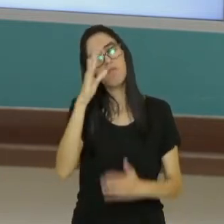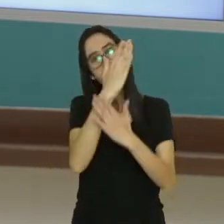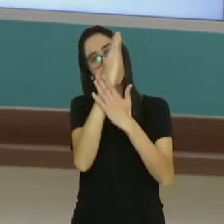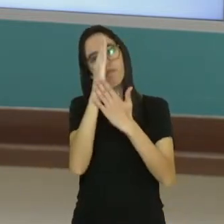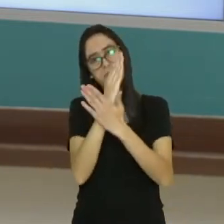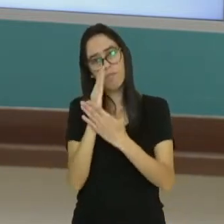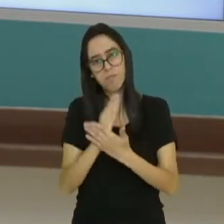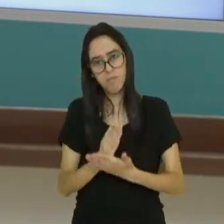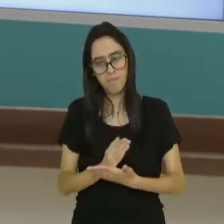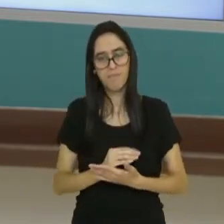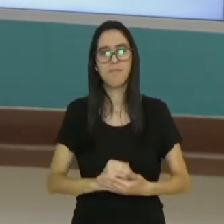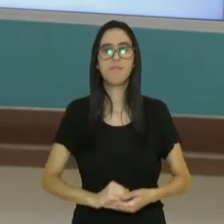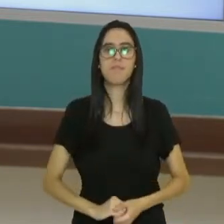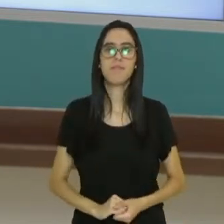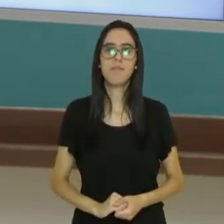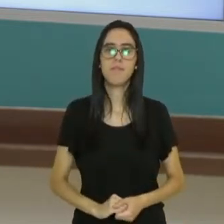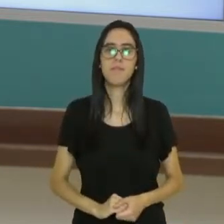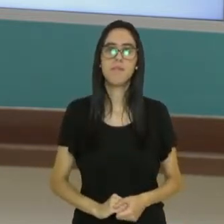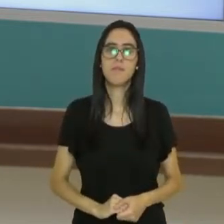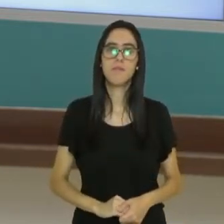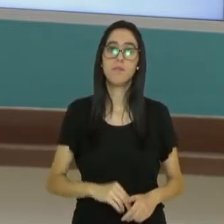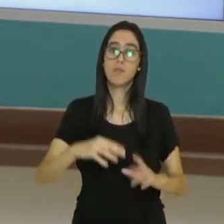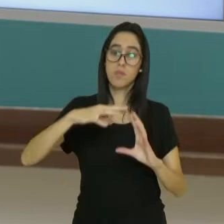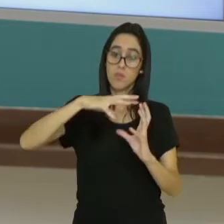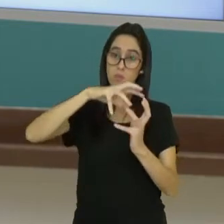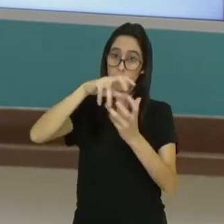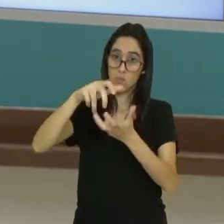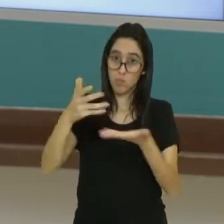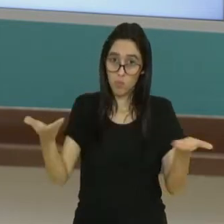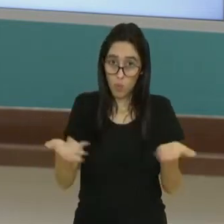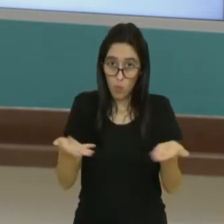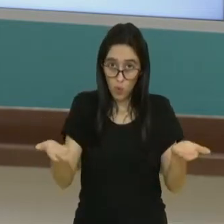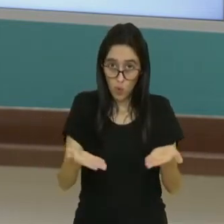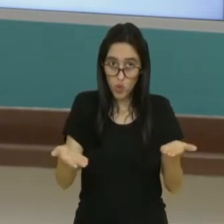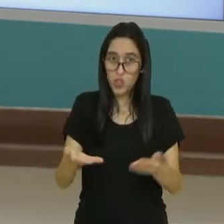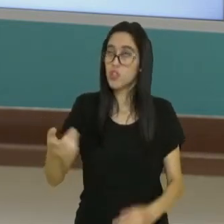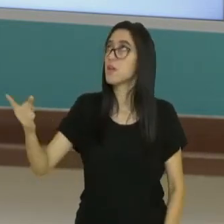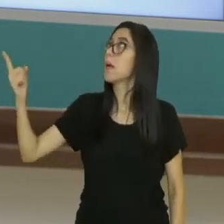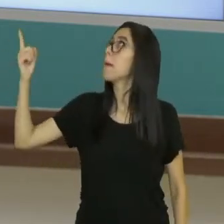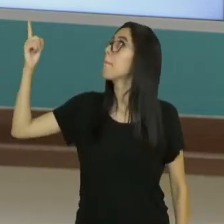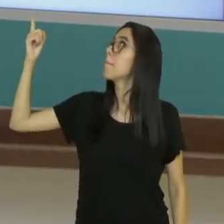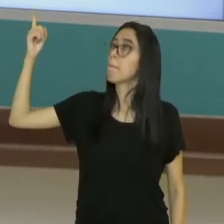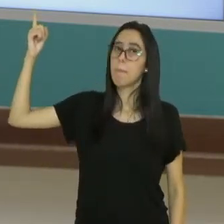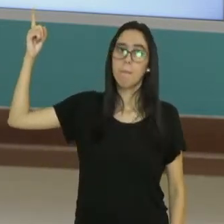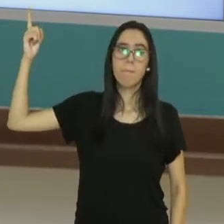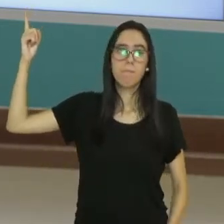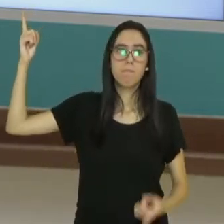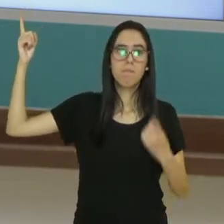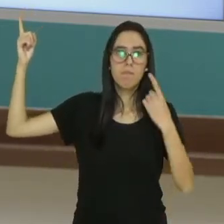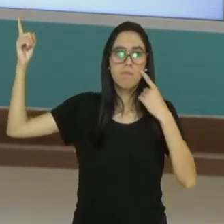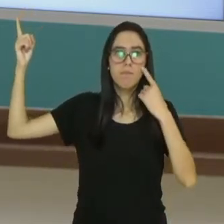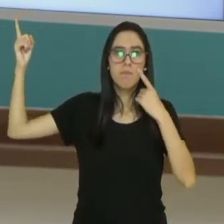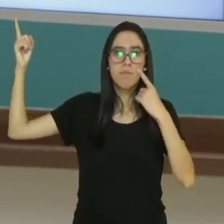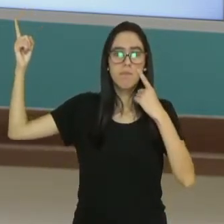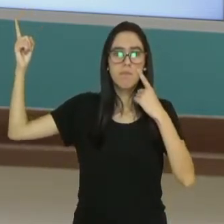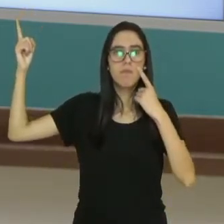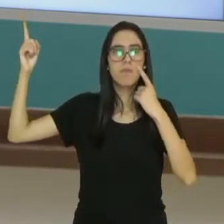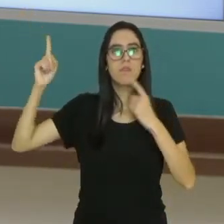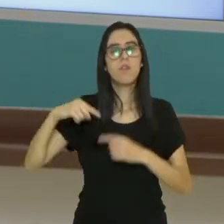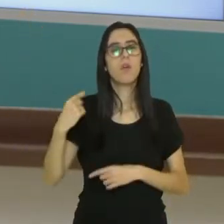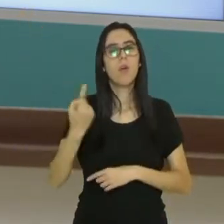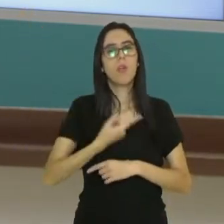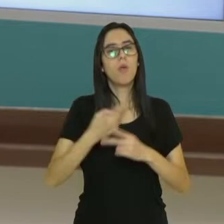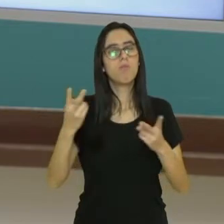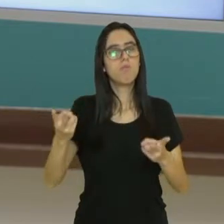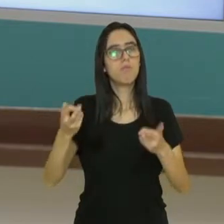em dois pedaços. E o mundo moderno, ou seja, a atual distribuição dos continentes, nós vamos ter